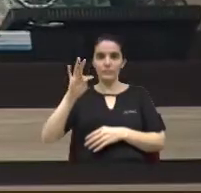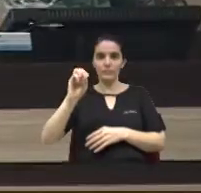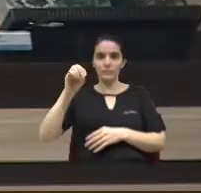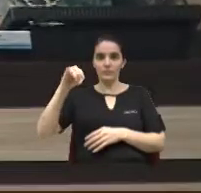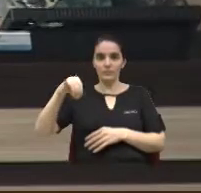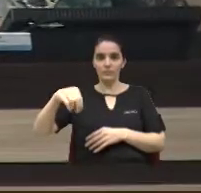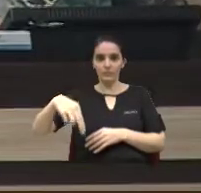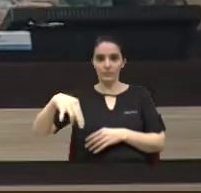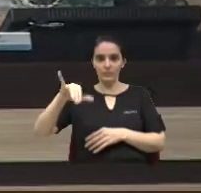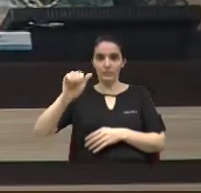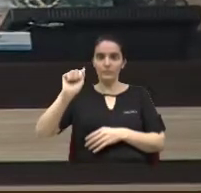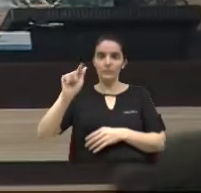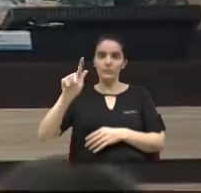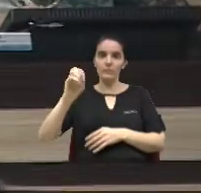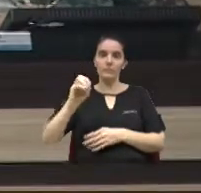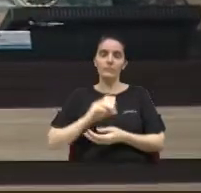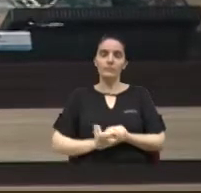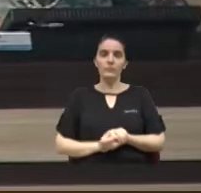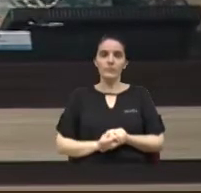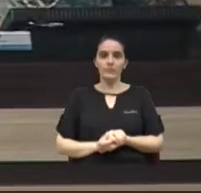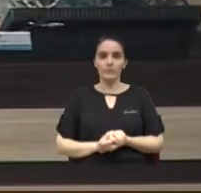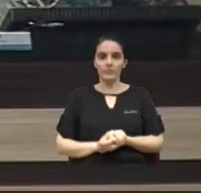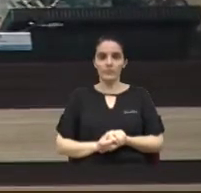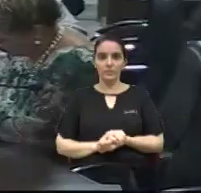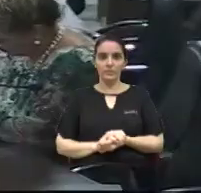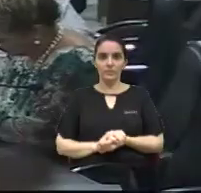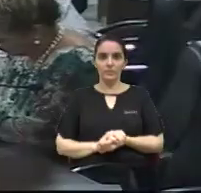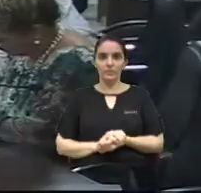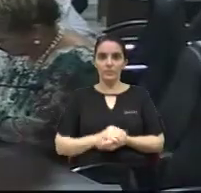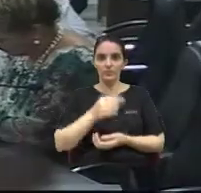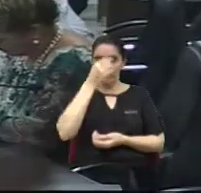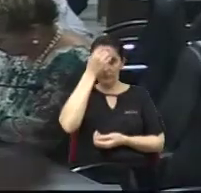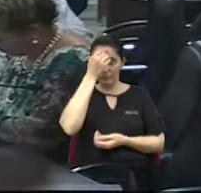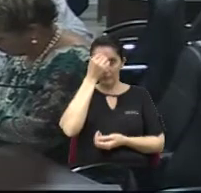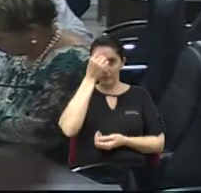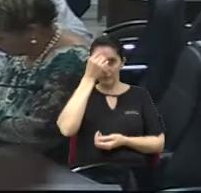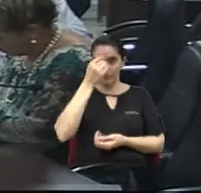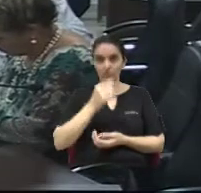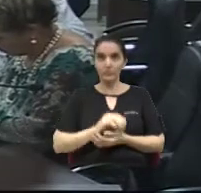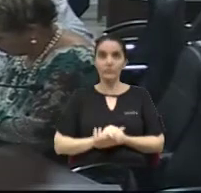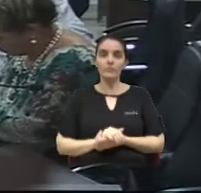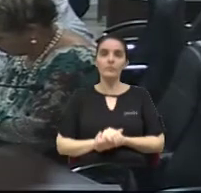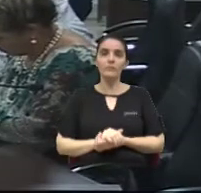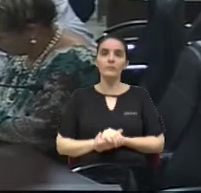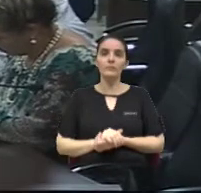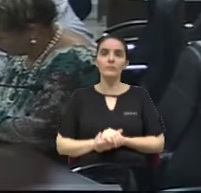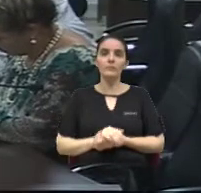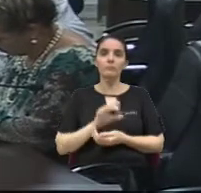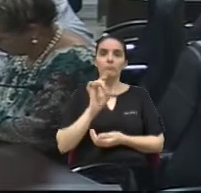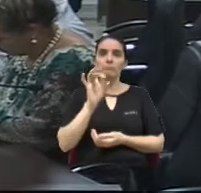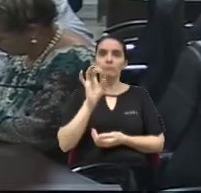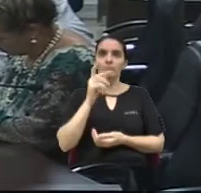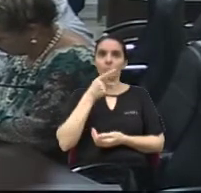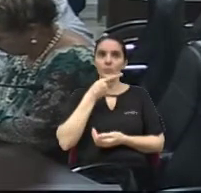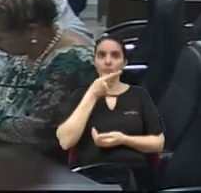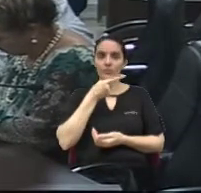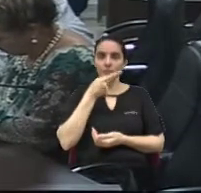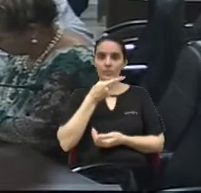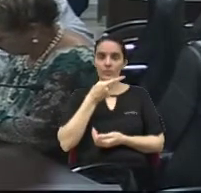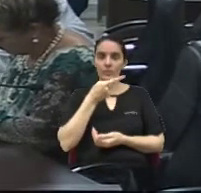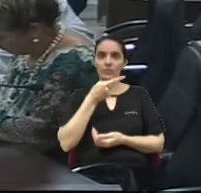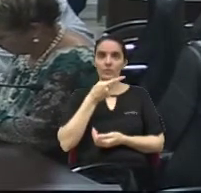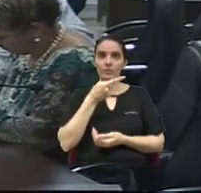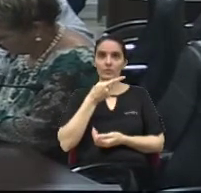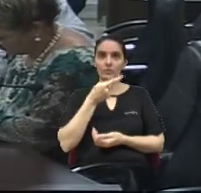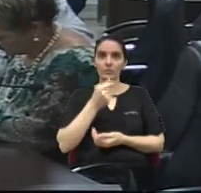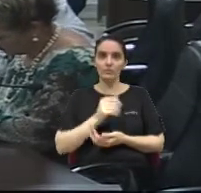Continue a discussão. Eu gostaria, rapidinho, presidente, somente dizer que esse vereador,